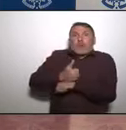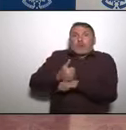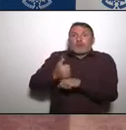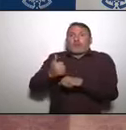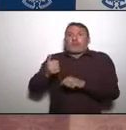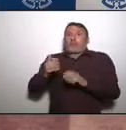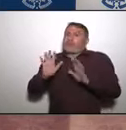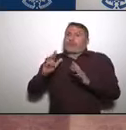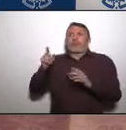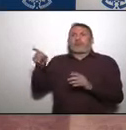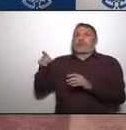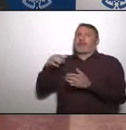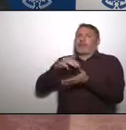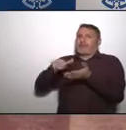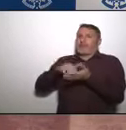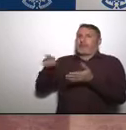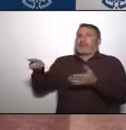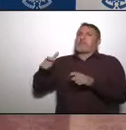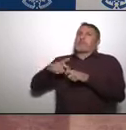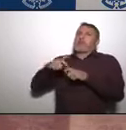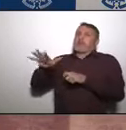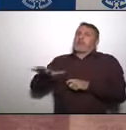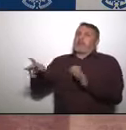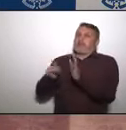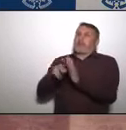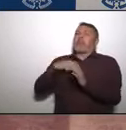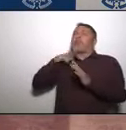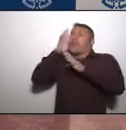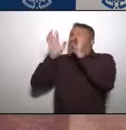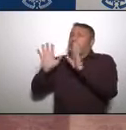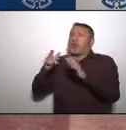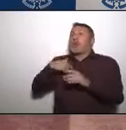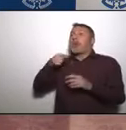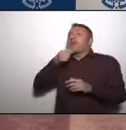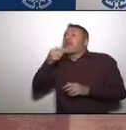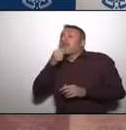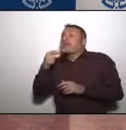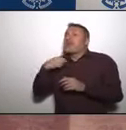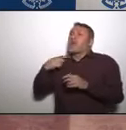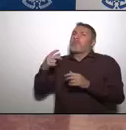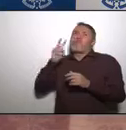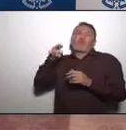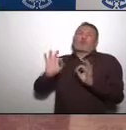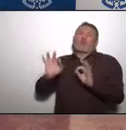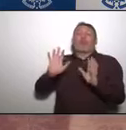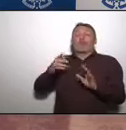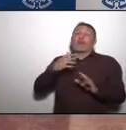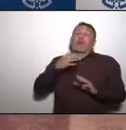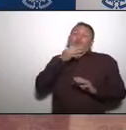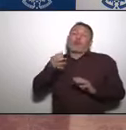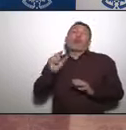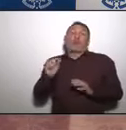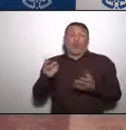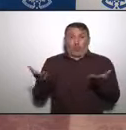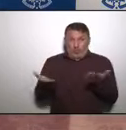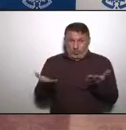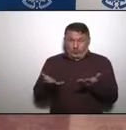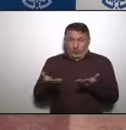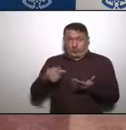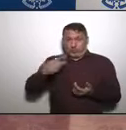Reblin é profissional da área. Então, eu não vi a entrevista, não sei qual foi a base, mas sim, nós estamos hoje